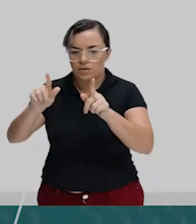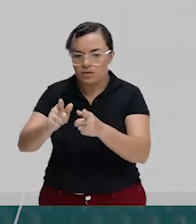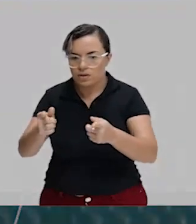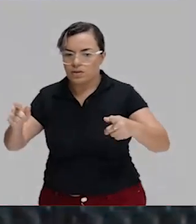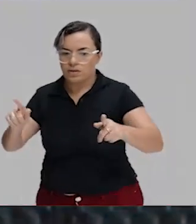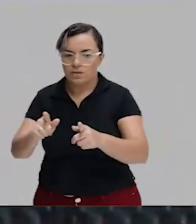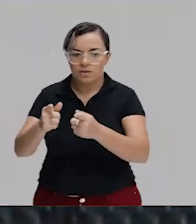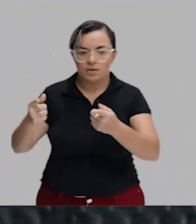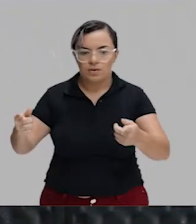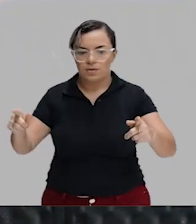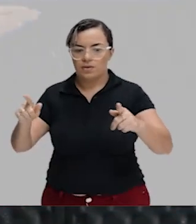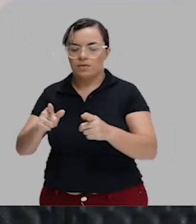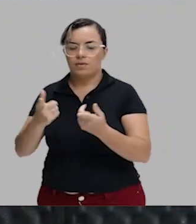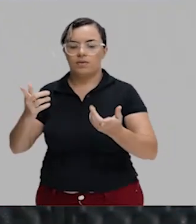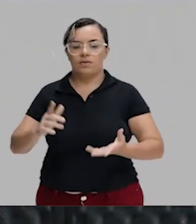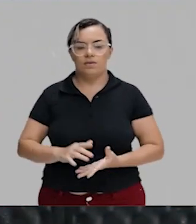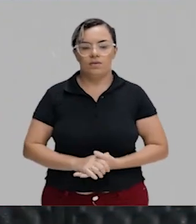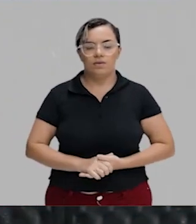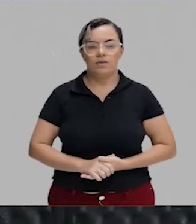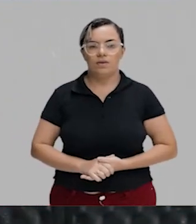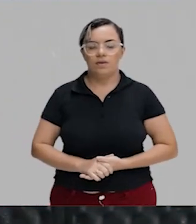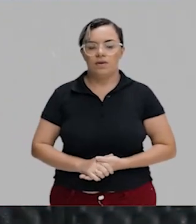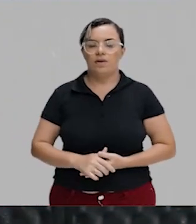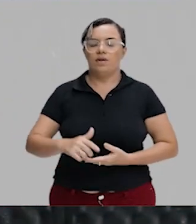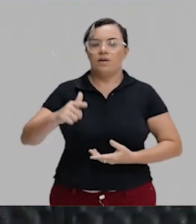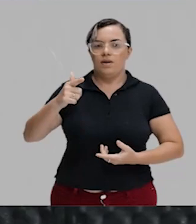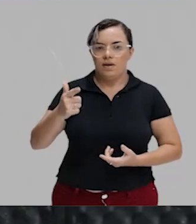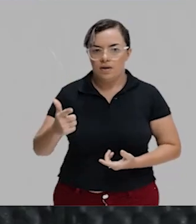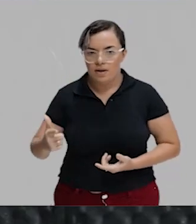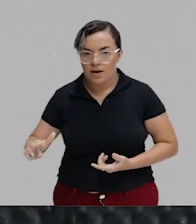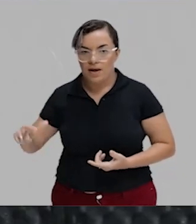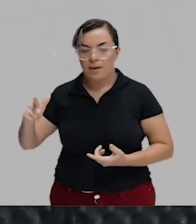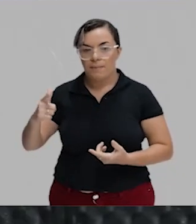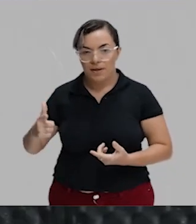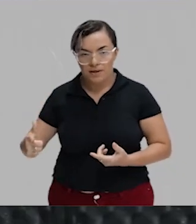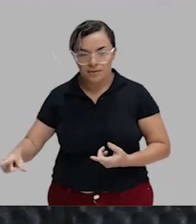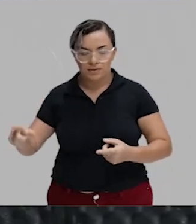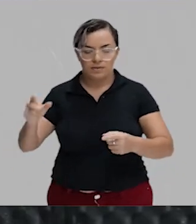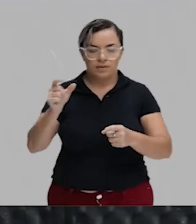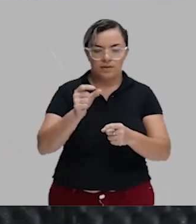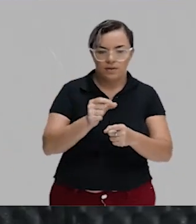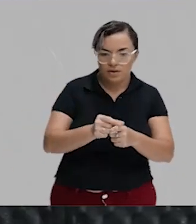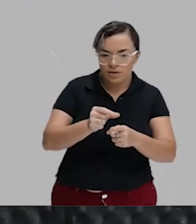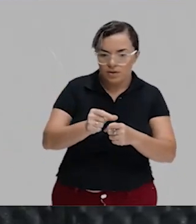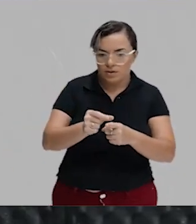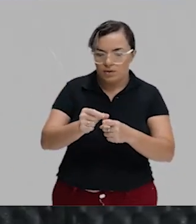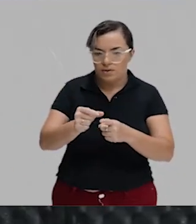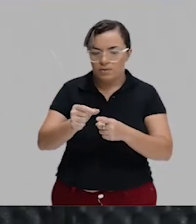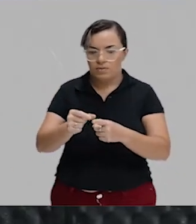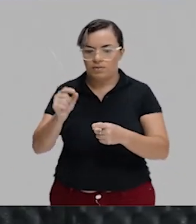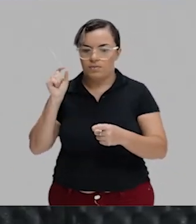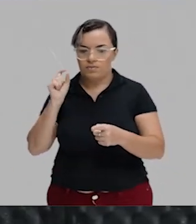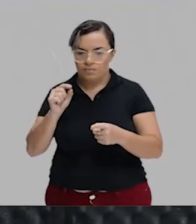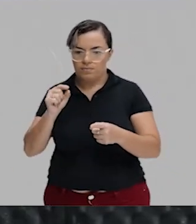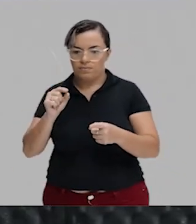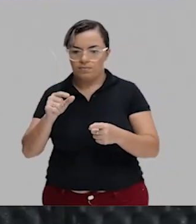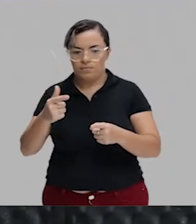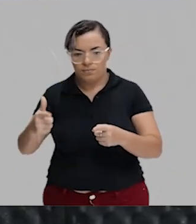o que é a literação? Repetição de um mesmo fonema ou de um